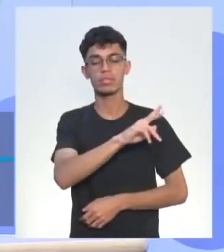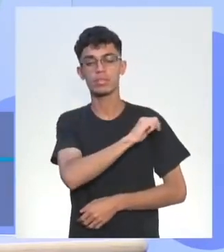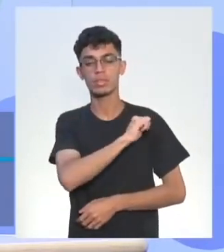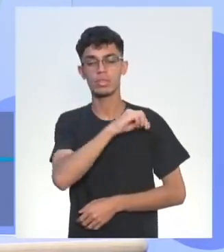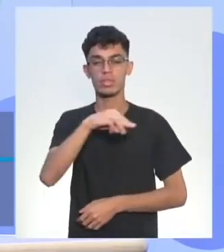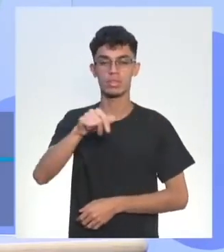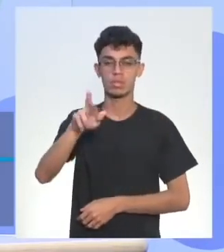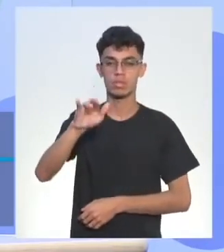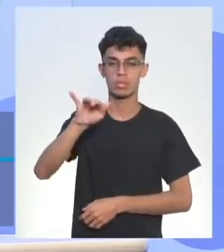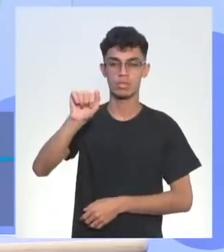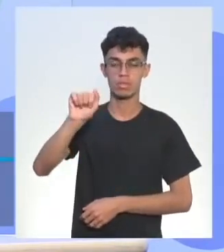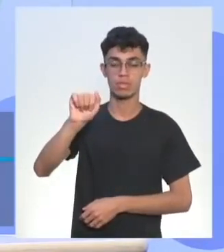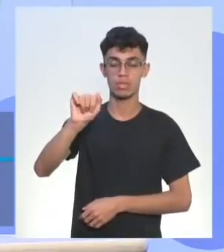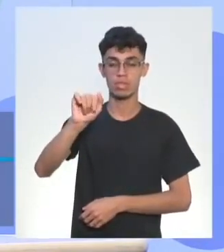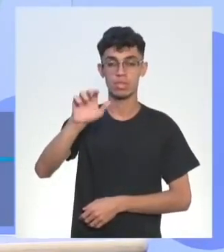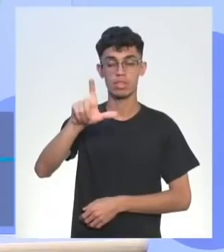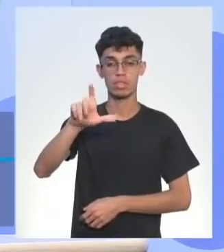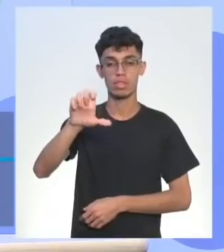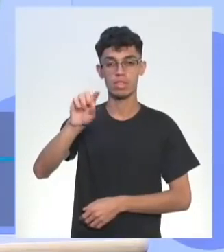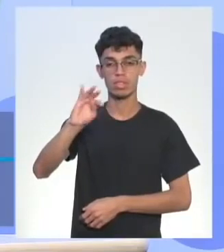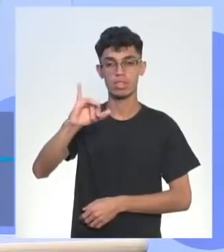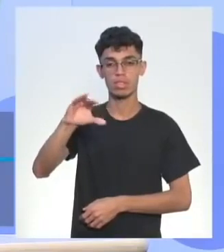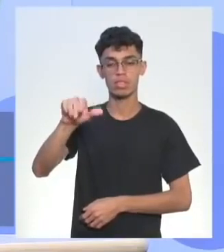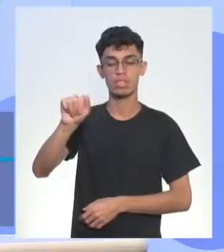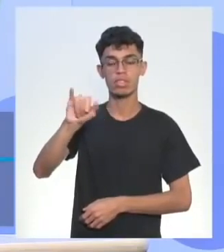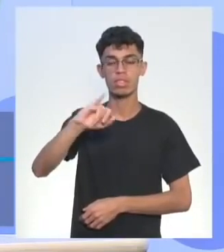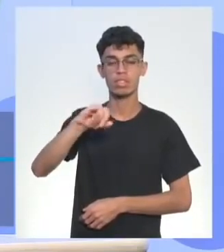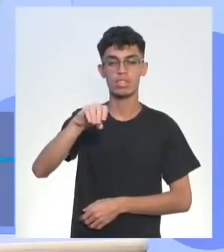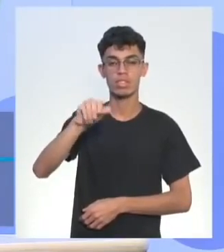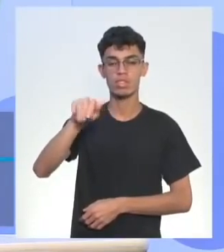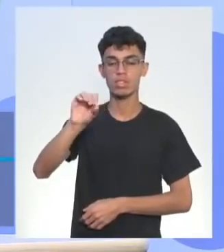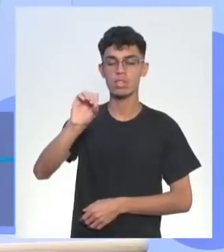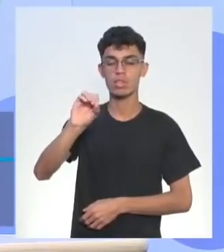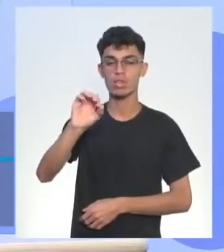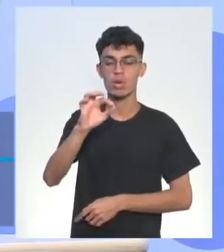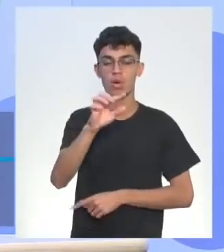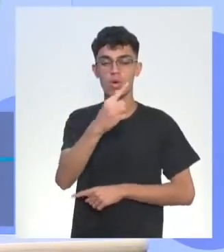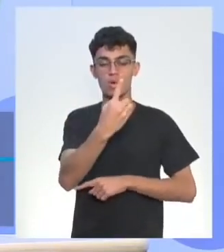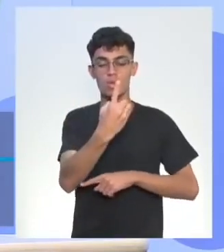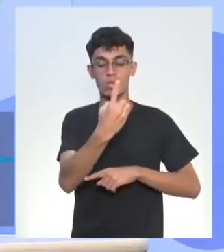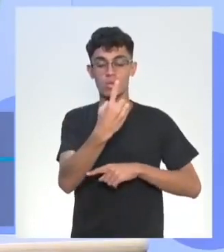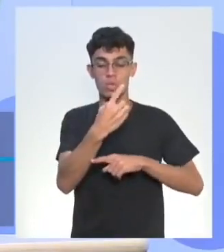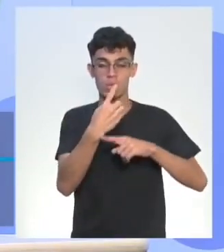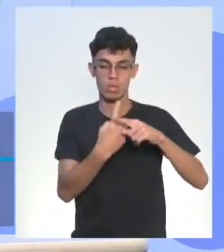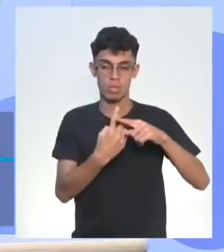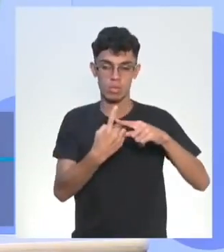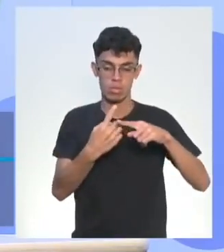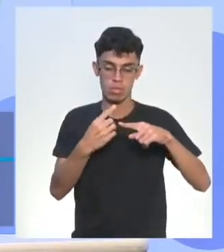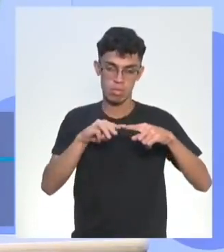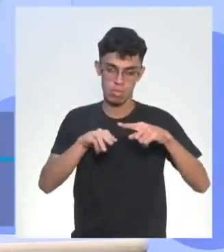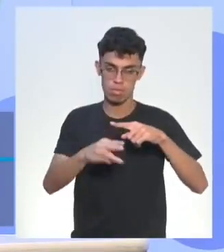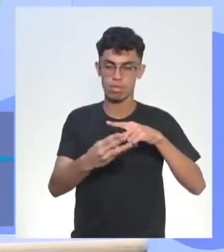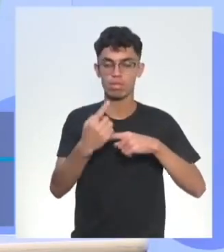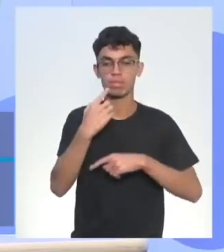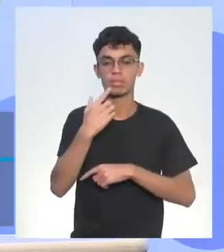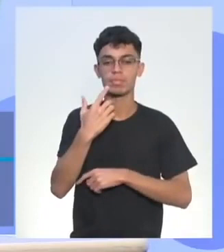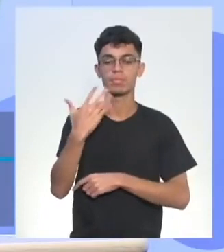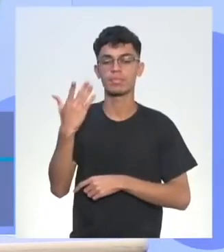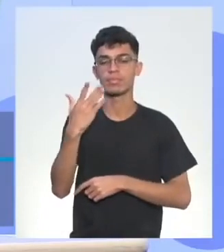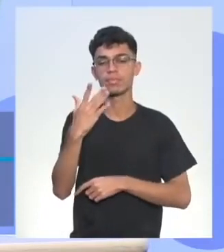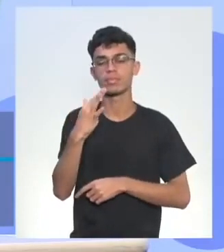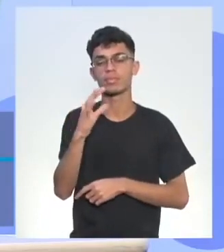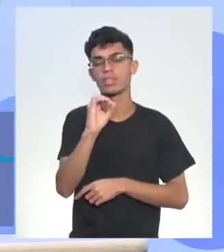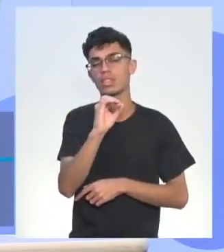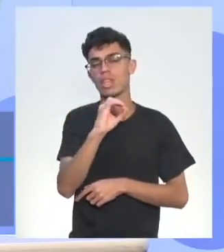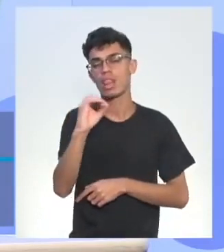Maria Eduarda, Letícia e João, 1/1.000.000. E aí agora tem que contar os zeros aqui, então espera aí, calma aí,